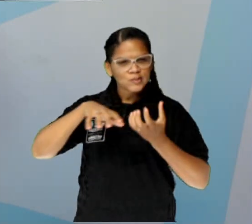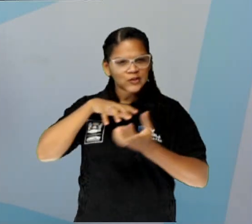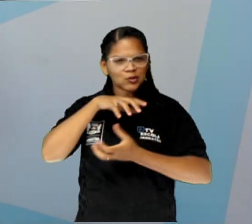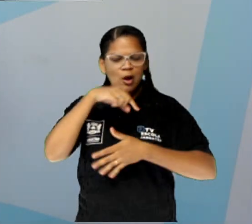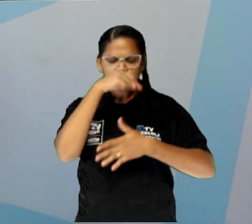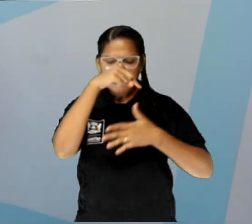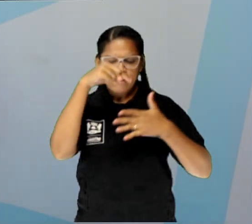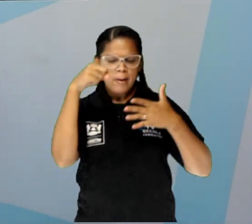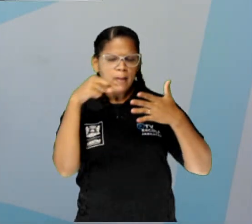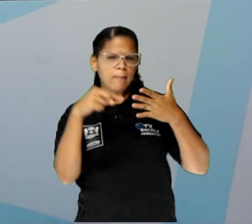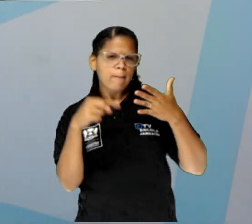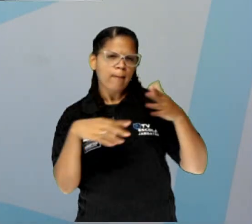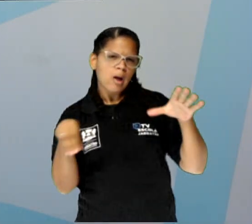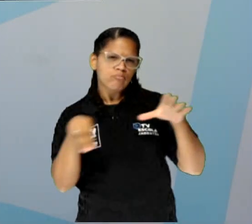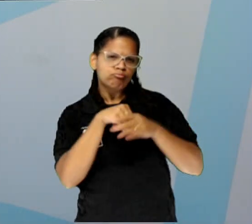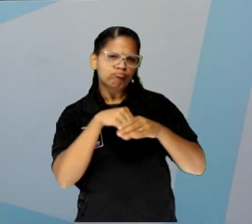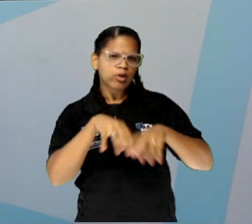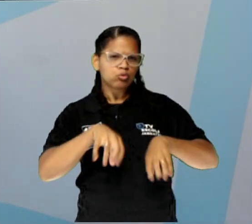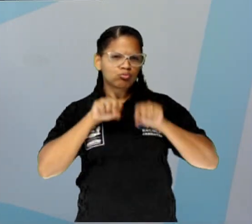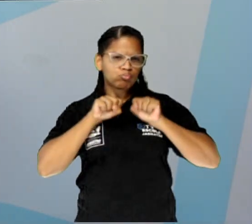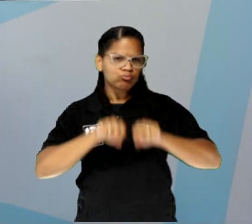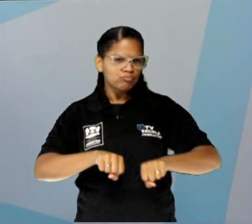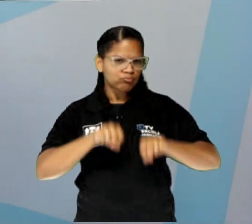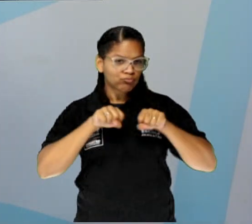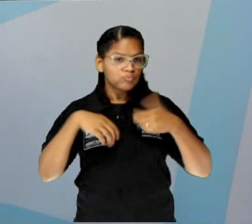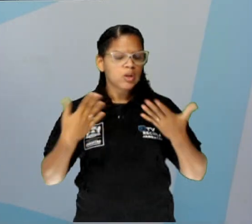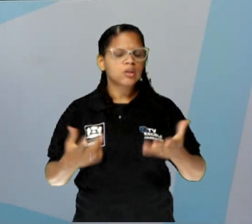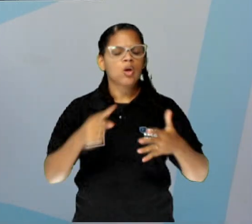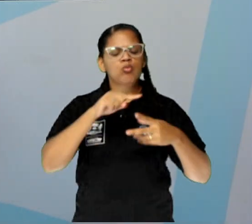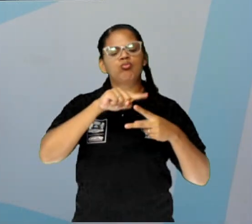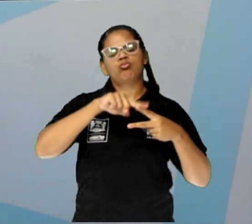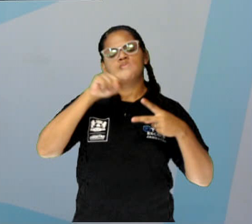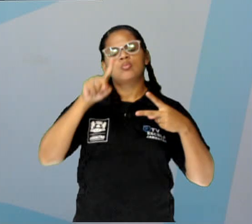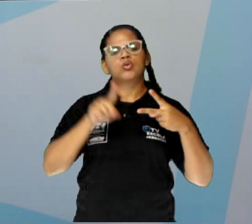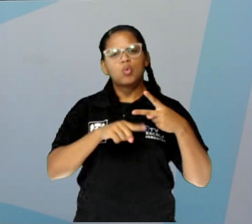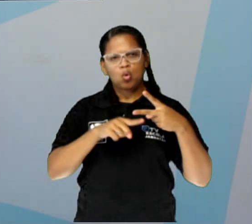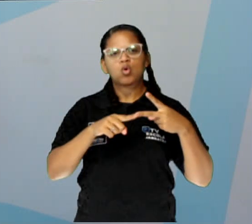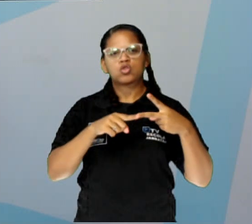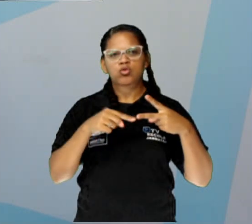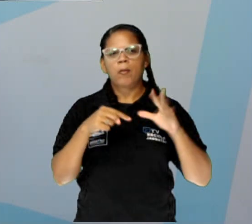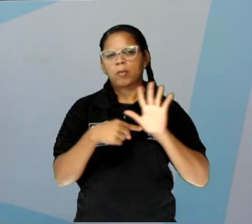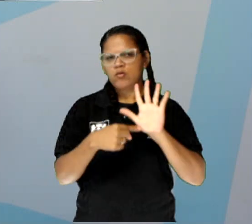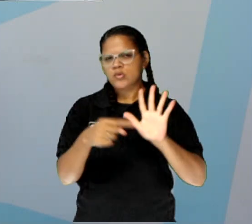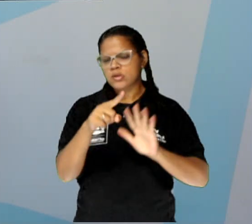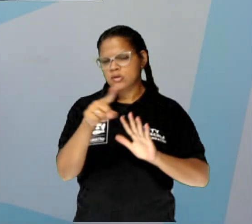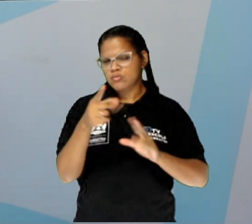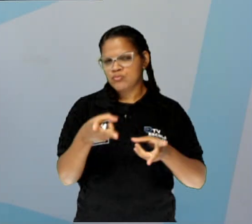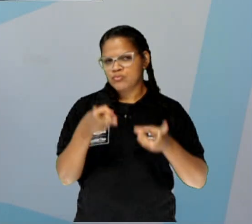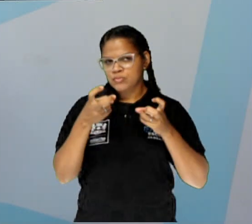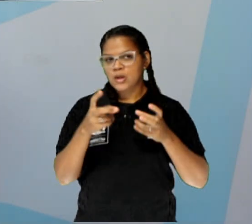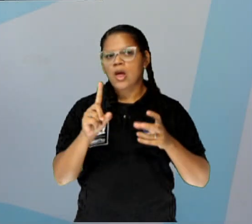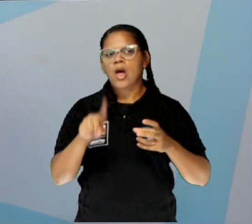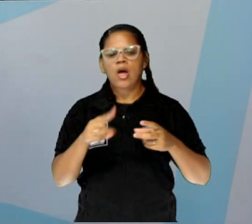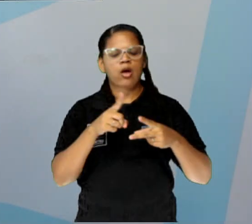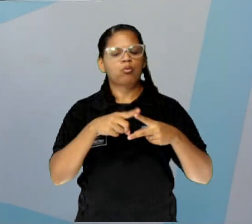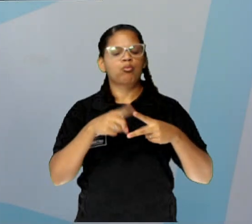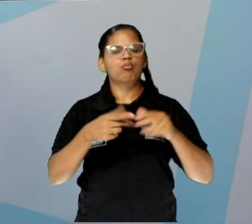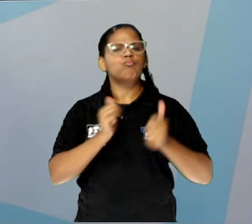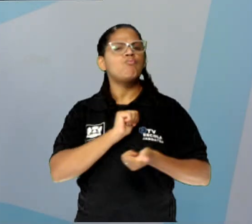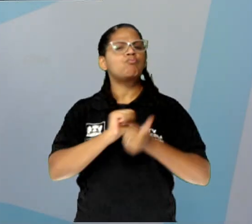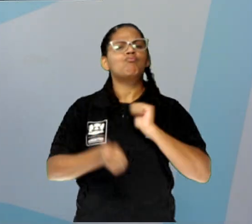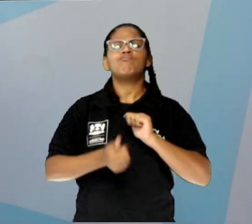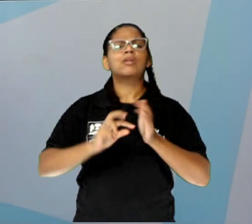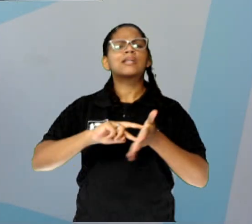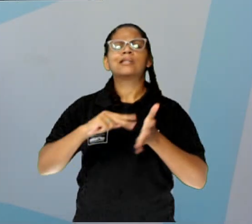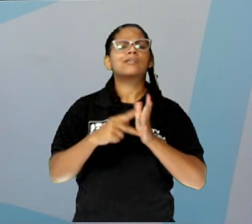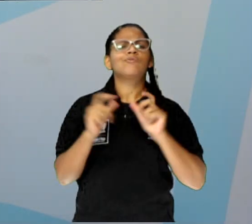muitos elementos dele. Que aí vamos citar dois aqui, que são bem interessantes. O primeiro deles é o atletismo. O que seria